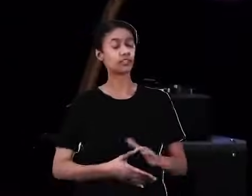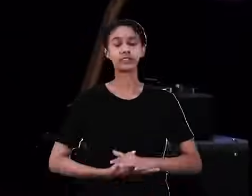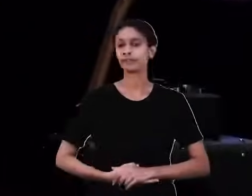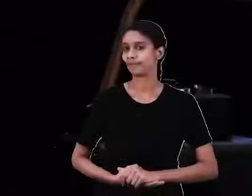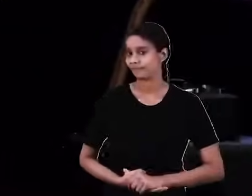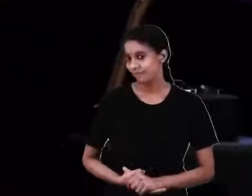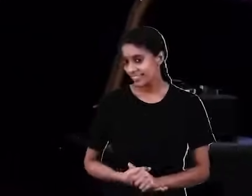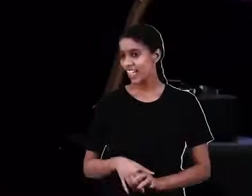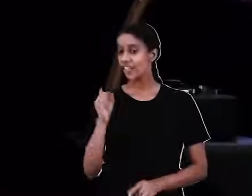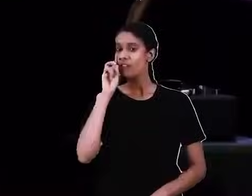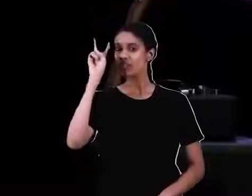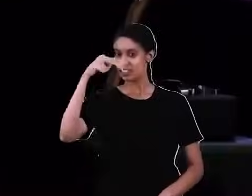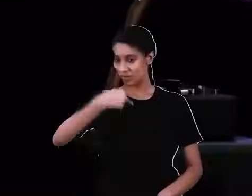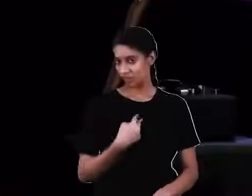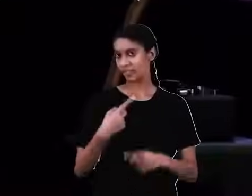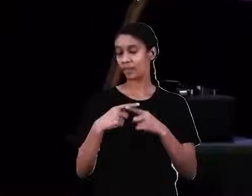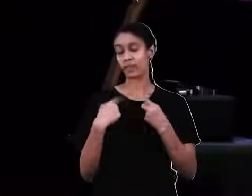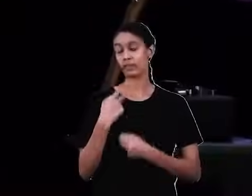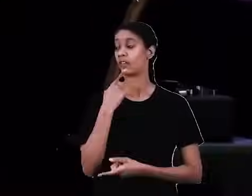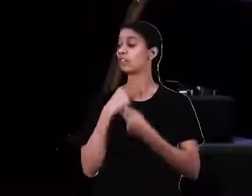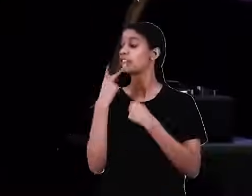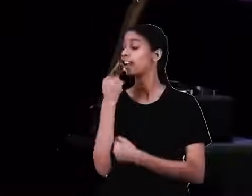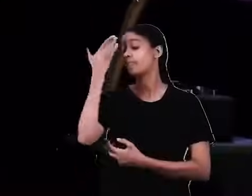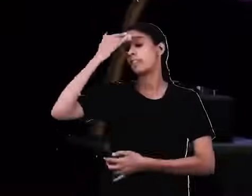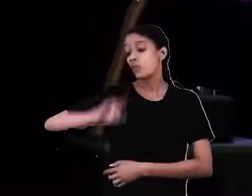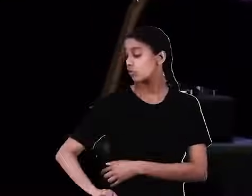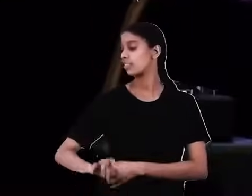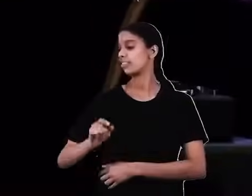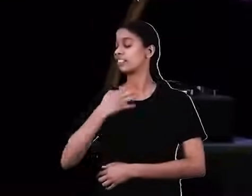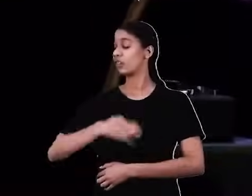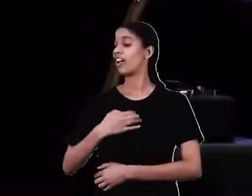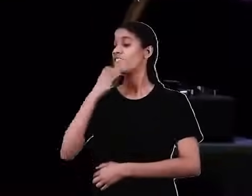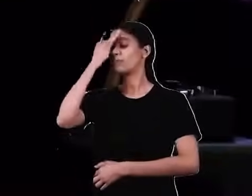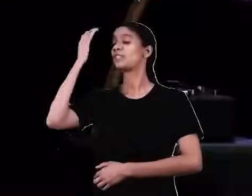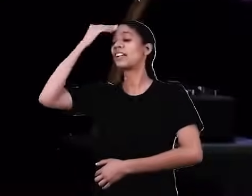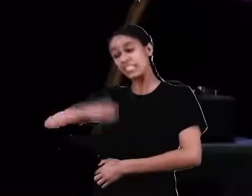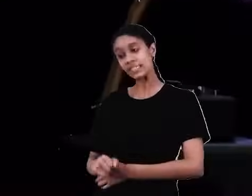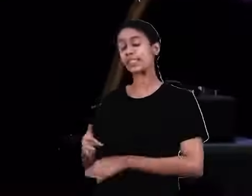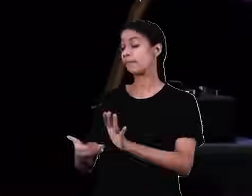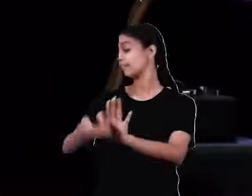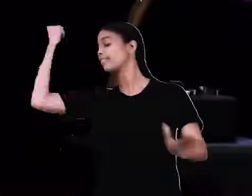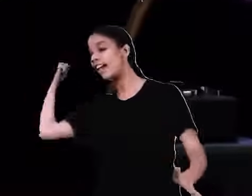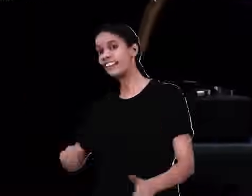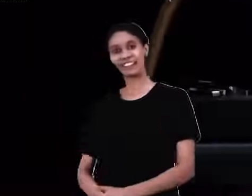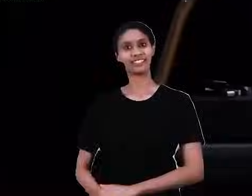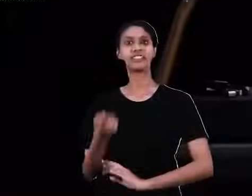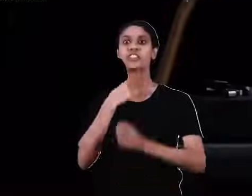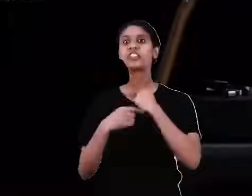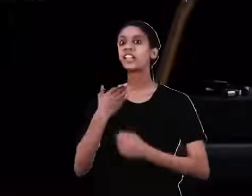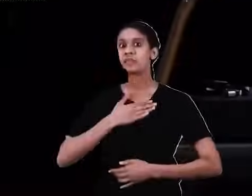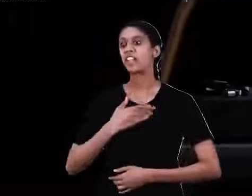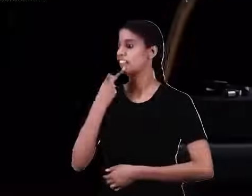Gente, você me vem assim, eu tenho um sangue quente, a vontade de dizer, não sei, não quero saber, tenho raiva de quem sabe, sai daí. Era a vontade que eu tinha de dizer. Eu